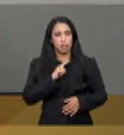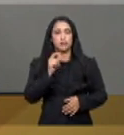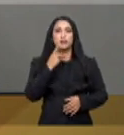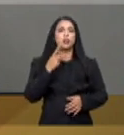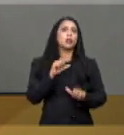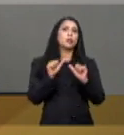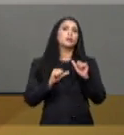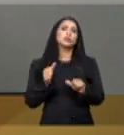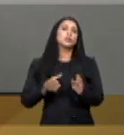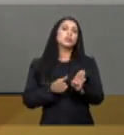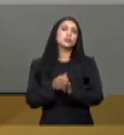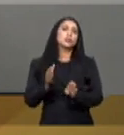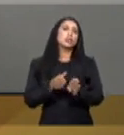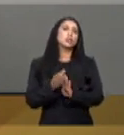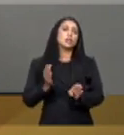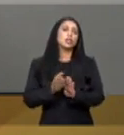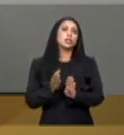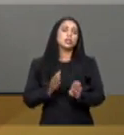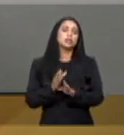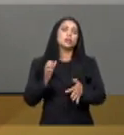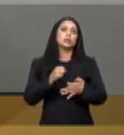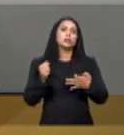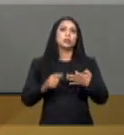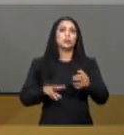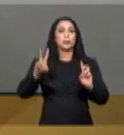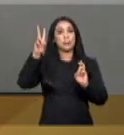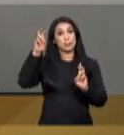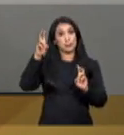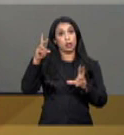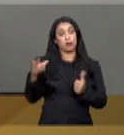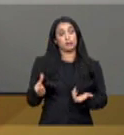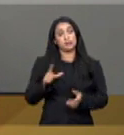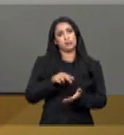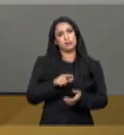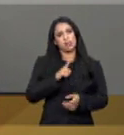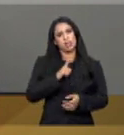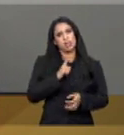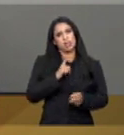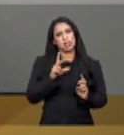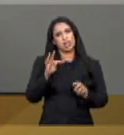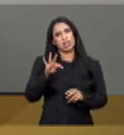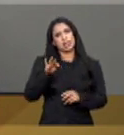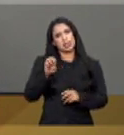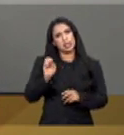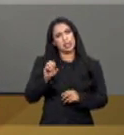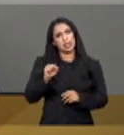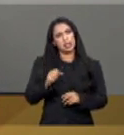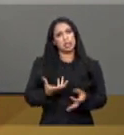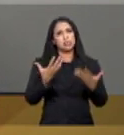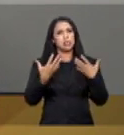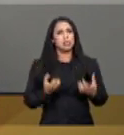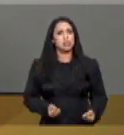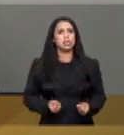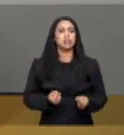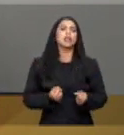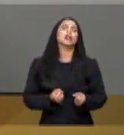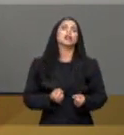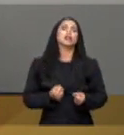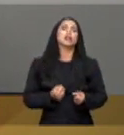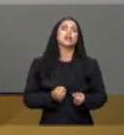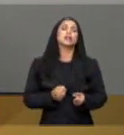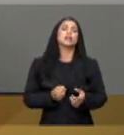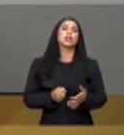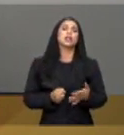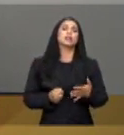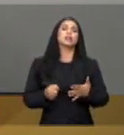de orientação jurisprudencial, aspas, firme, ou a alteração de tese adotada em precedente formalmente